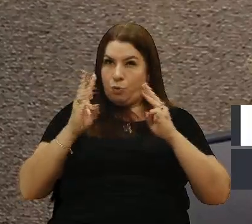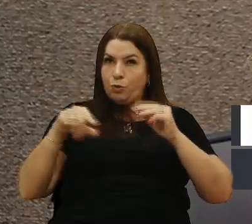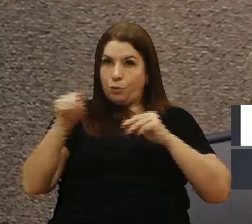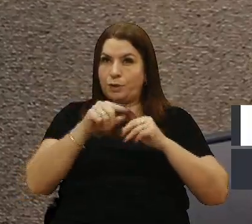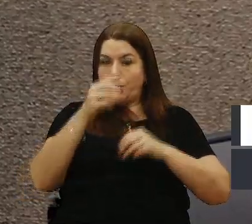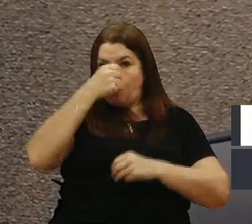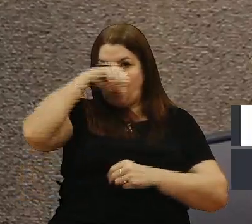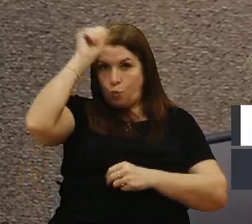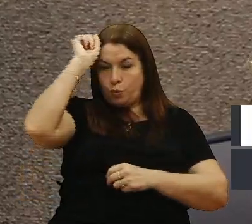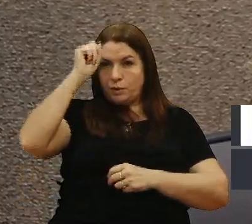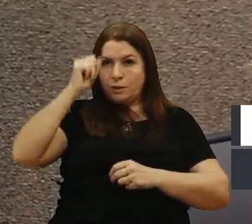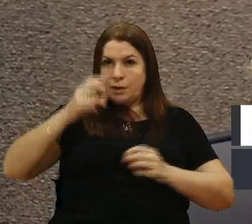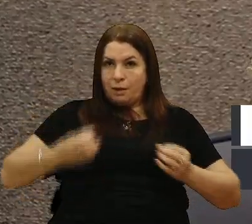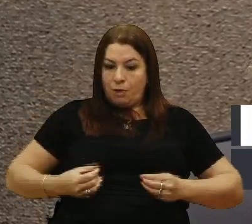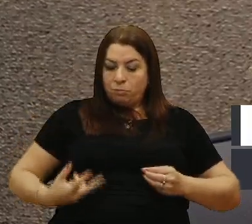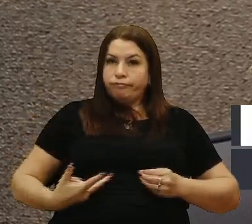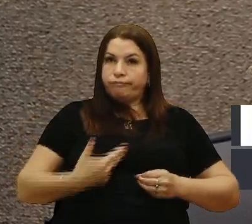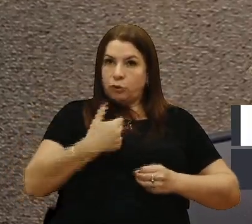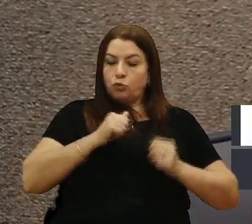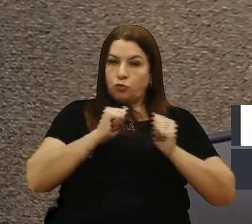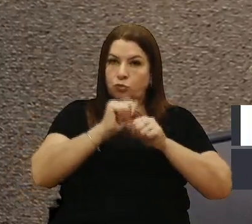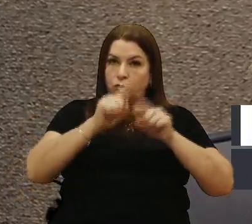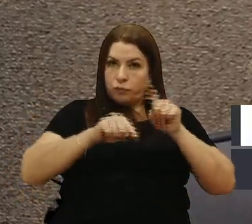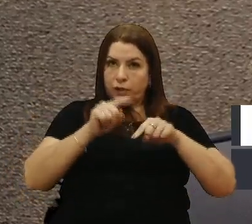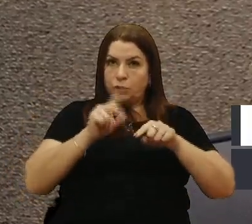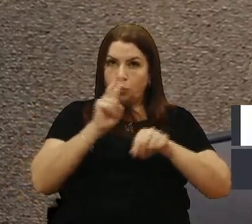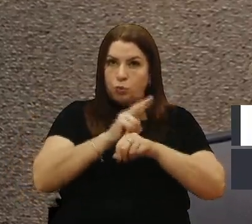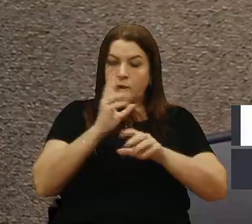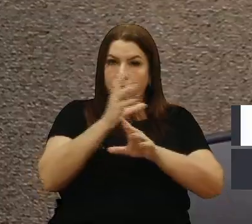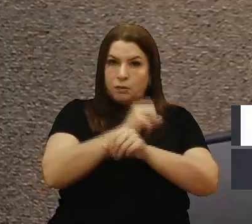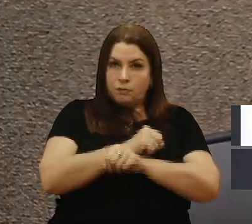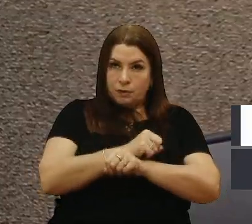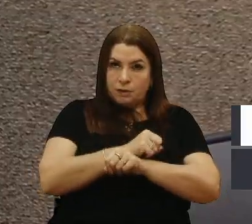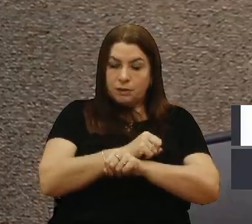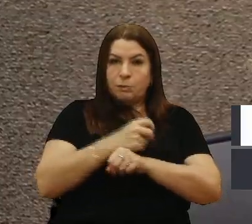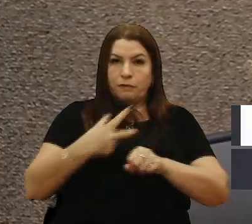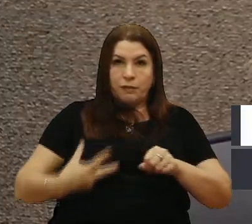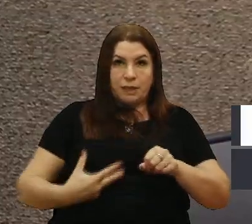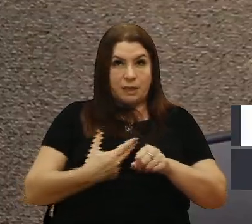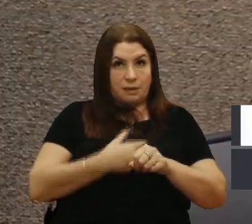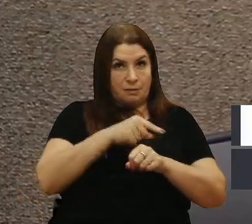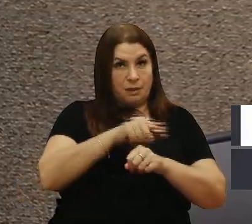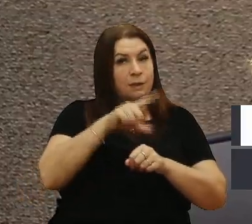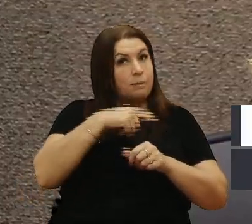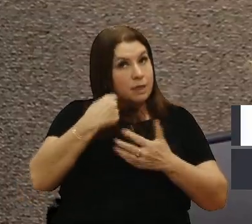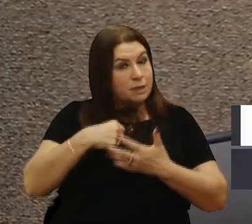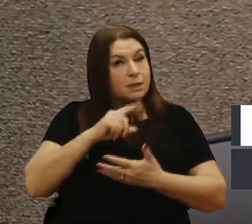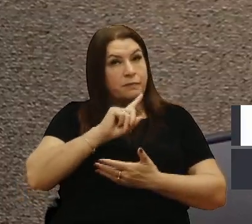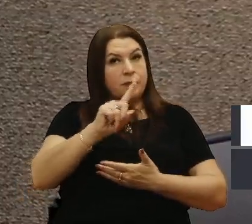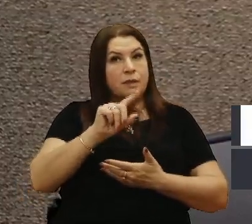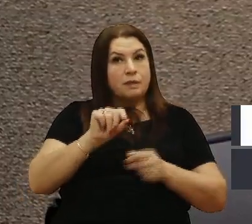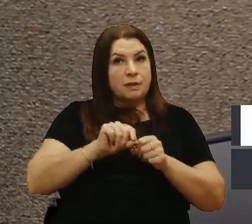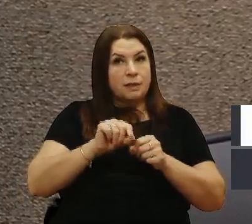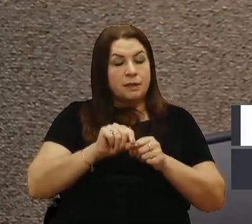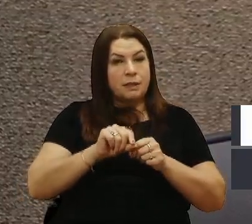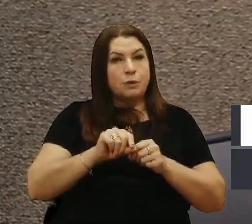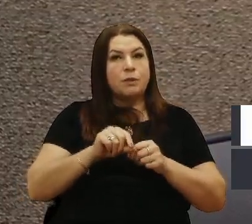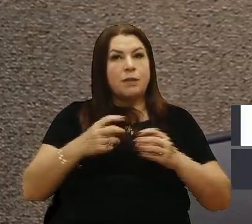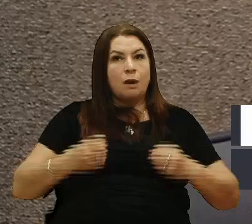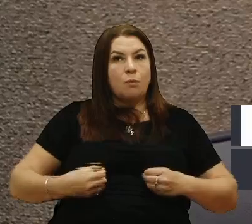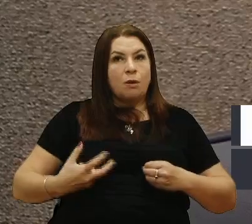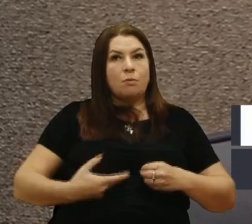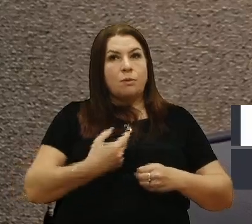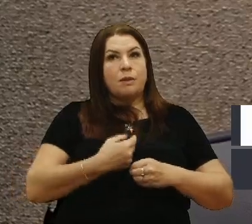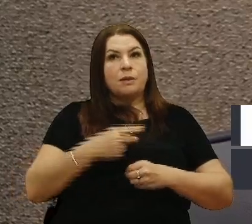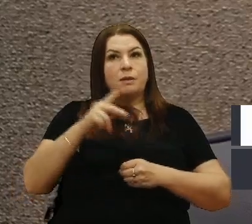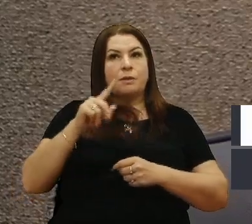né, junto com a atividade do Departamento de Proteção Animal, para fazer as castrações. Então, o pessoal que precisa fazer castrações lá no